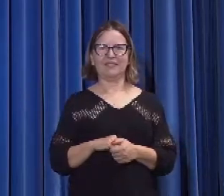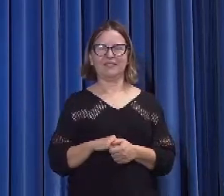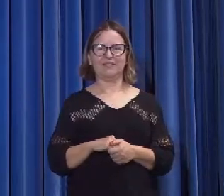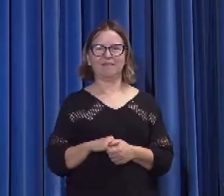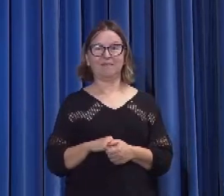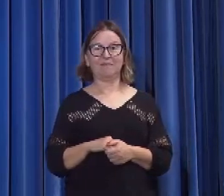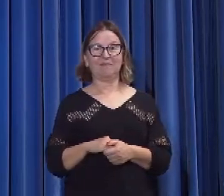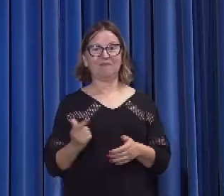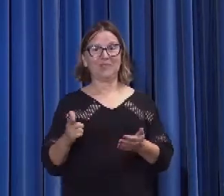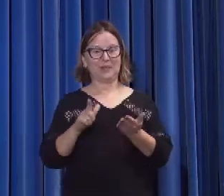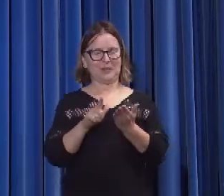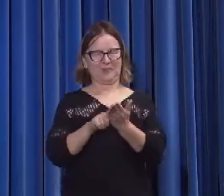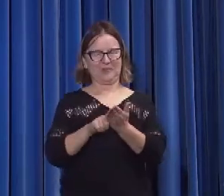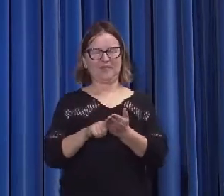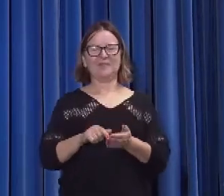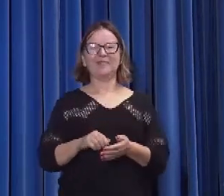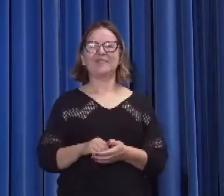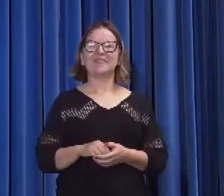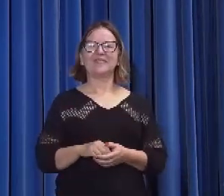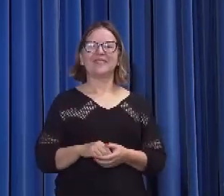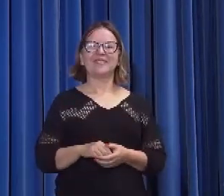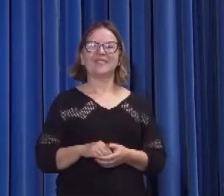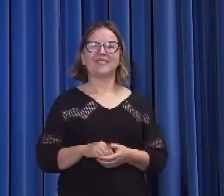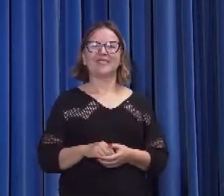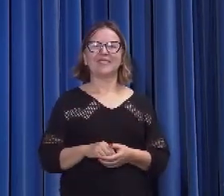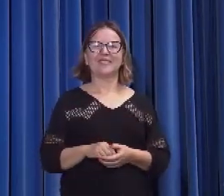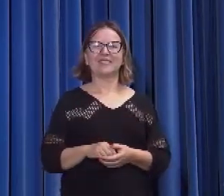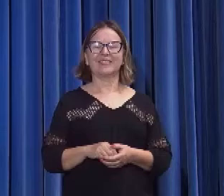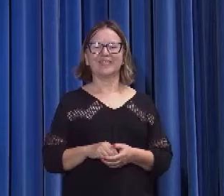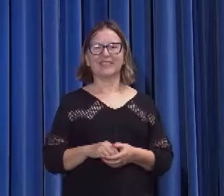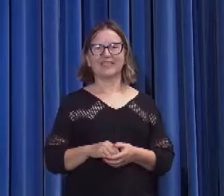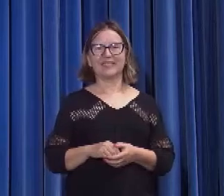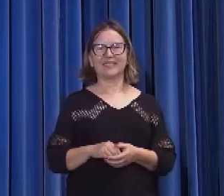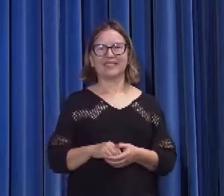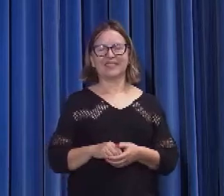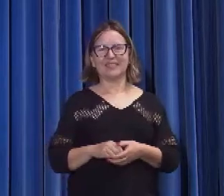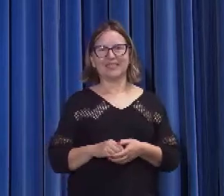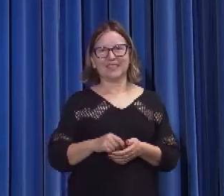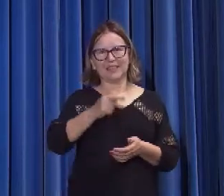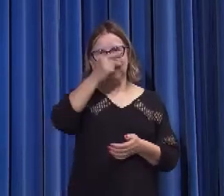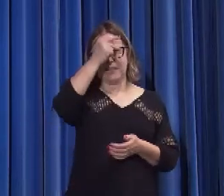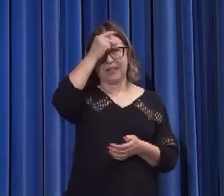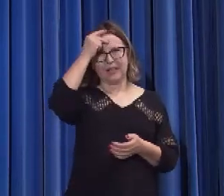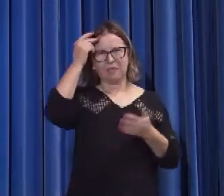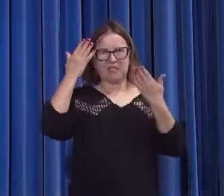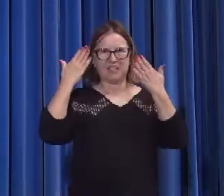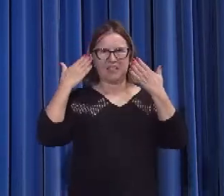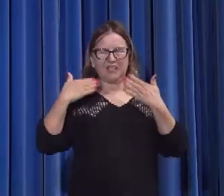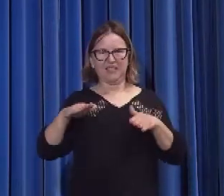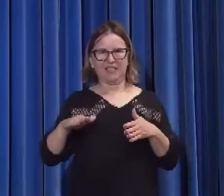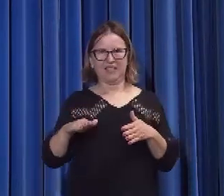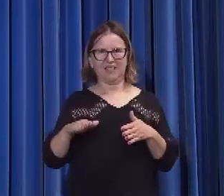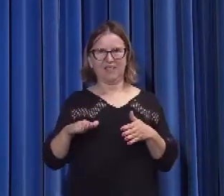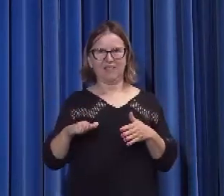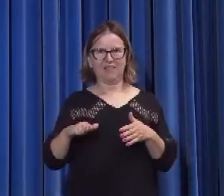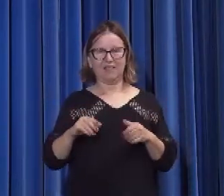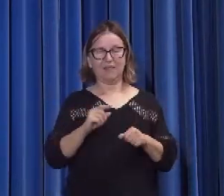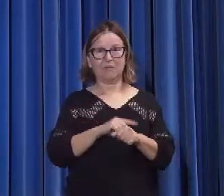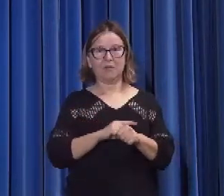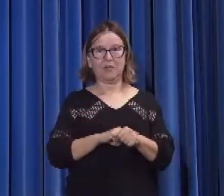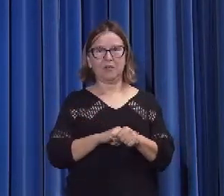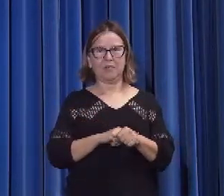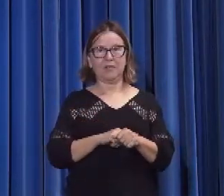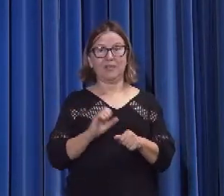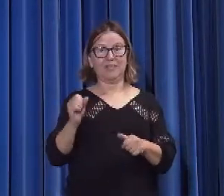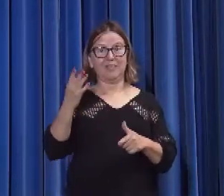Voltando para o boletim, hein? O homem natural, quando passa por provações e sofrimentos, não